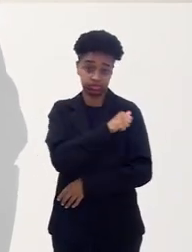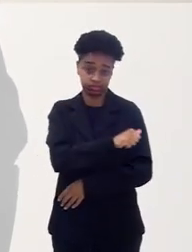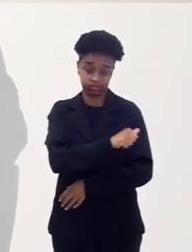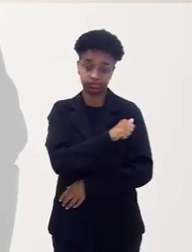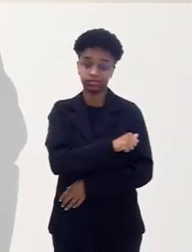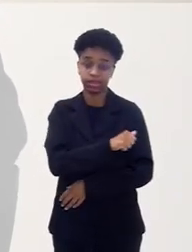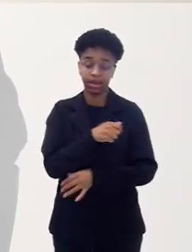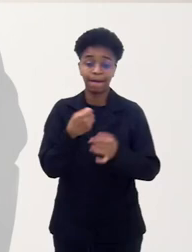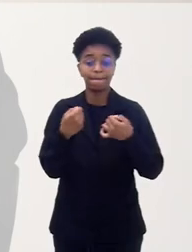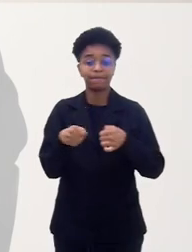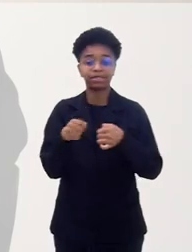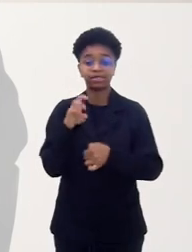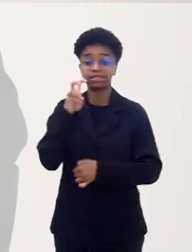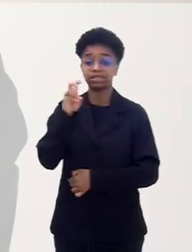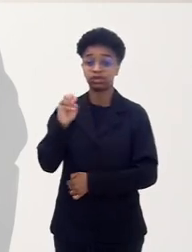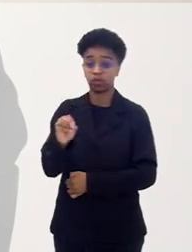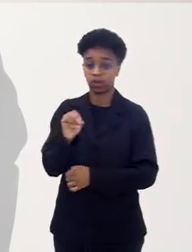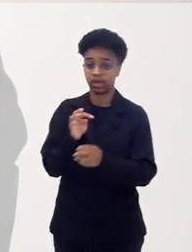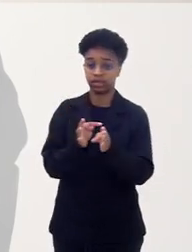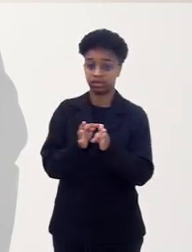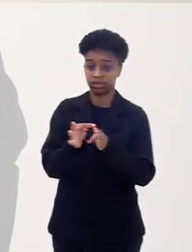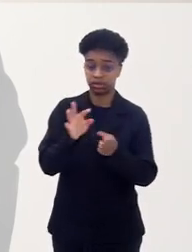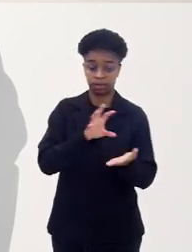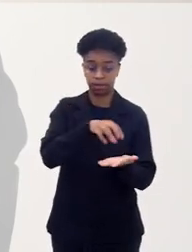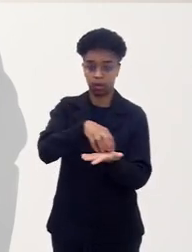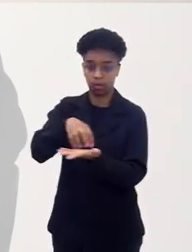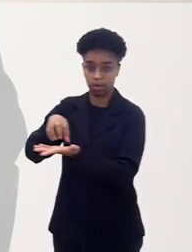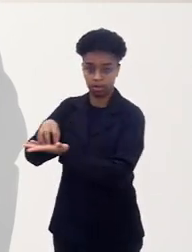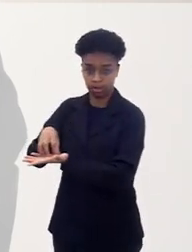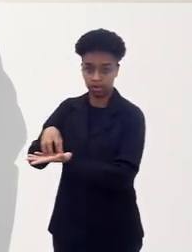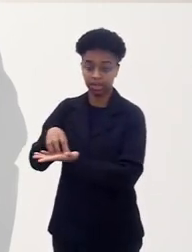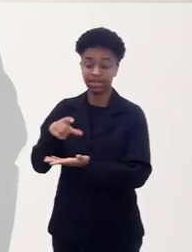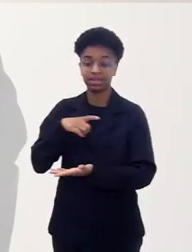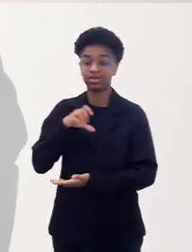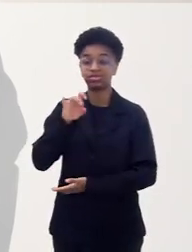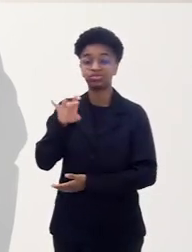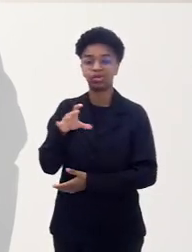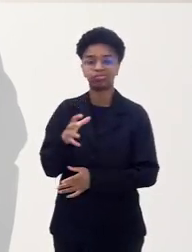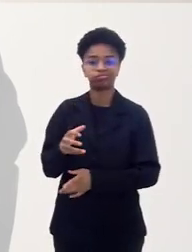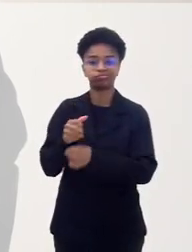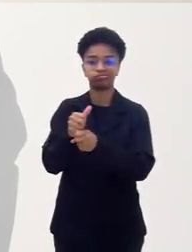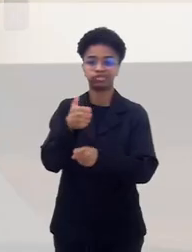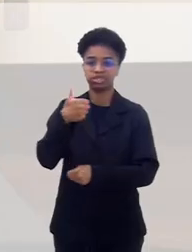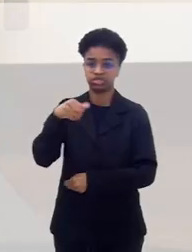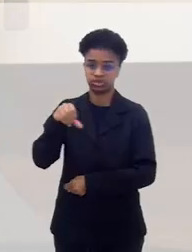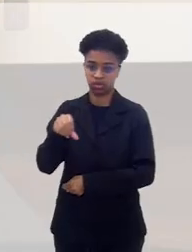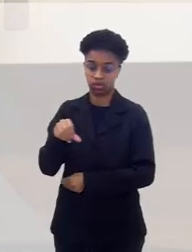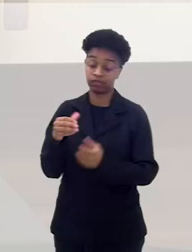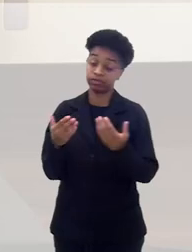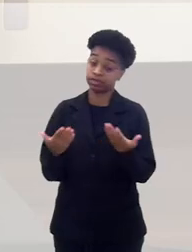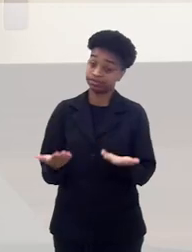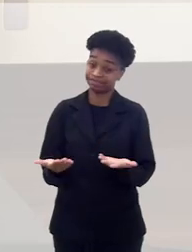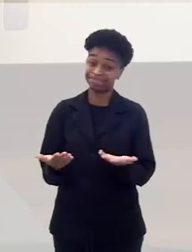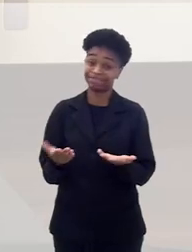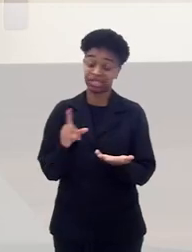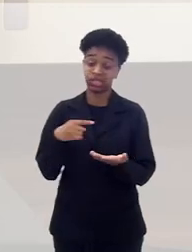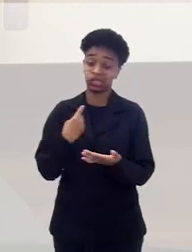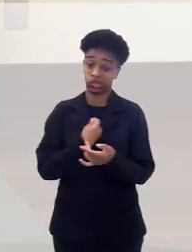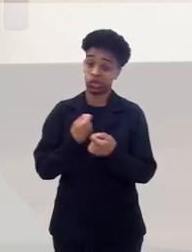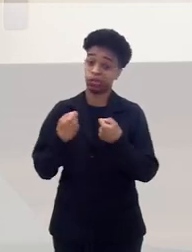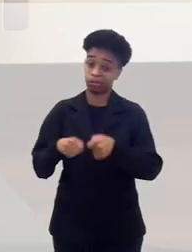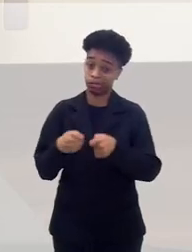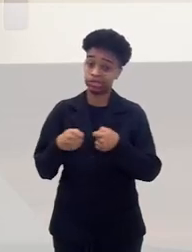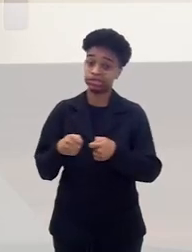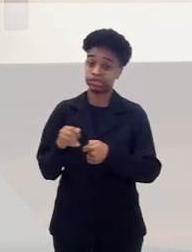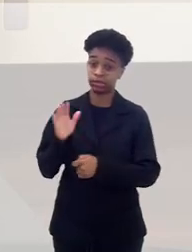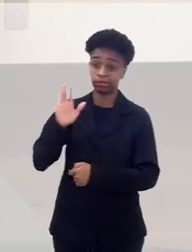do Rio de Janeiro que deveria ter 50 conselhos tutelares só tem 19 Então isso é um pleito que nós